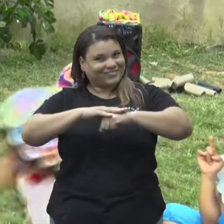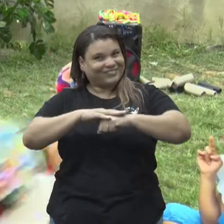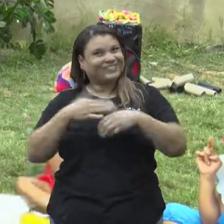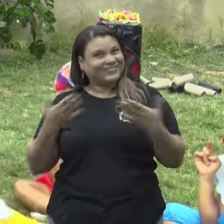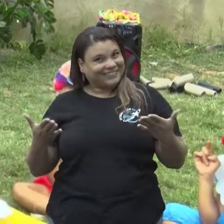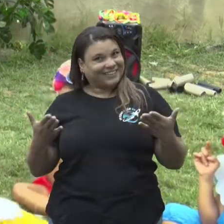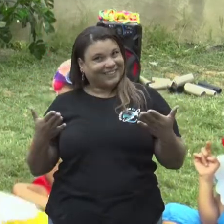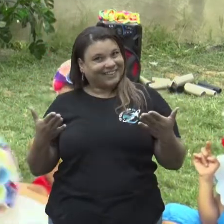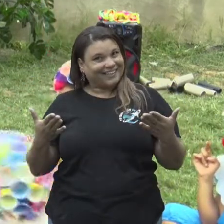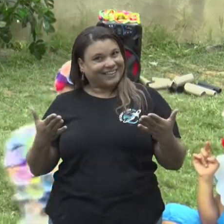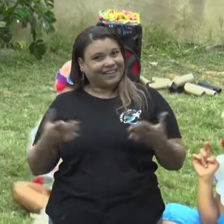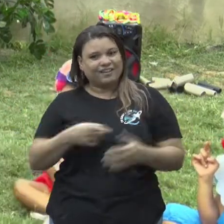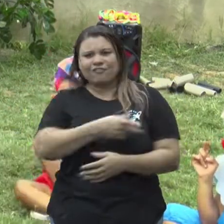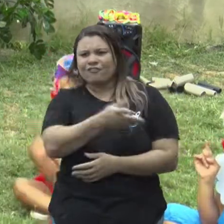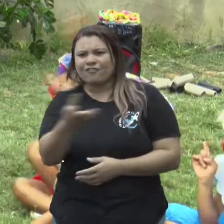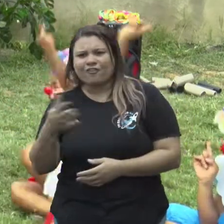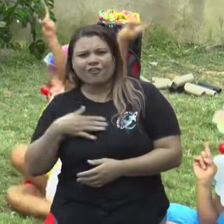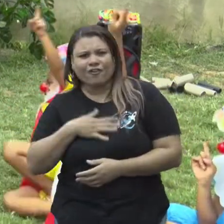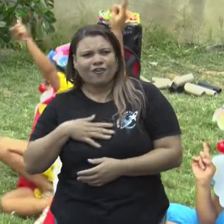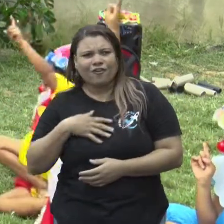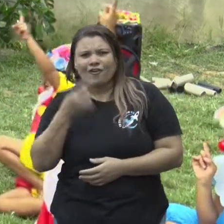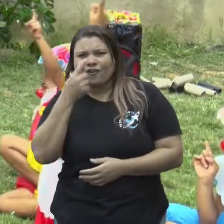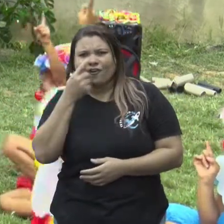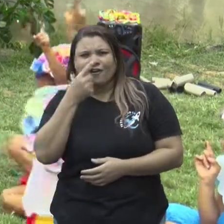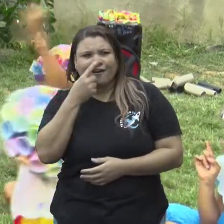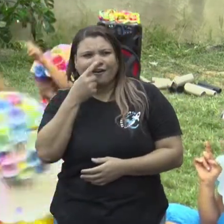Sim! E quem é feliz com o nariz